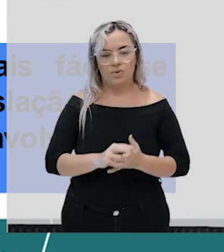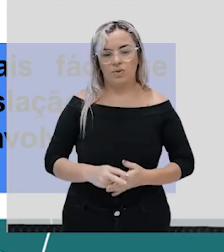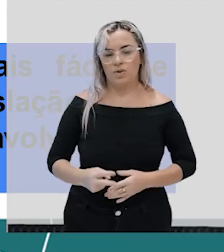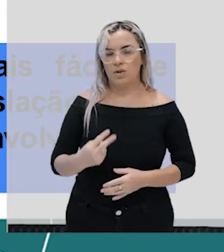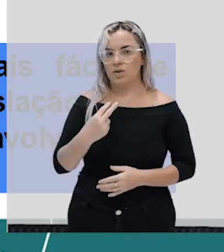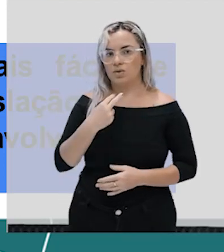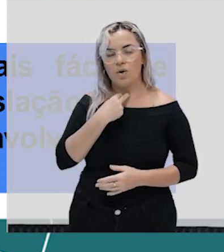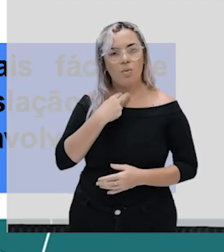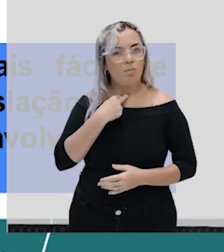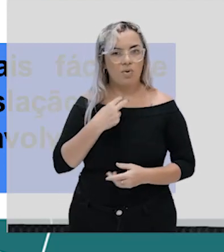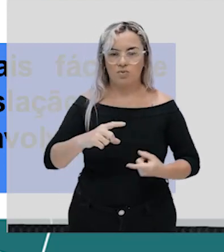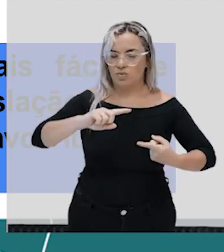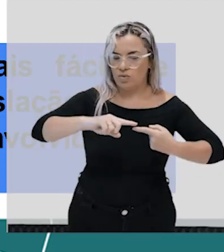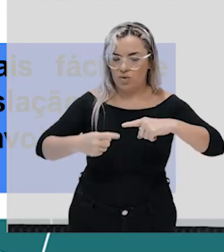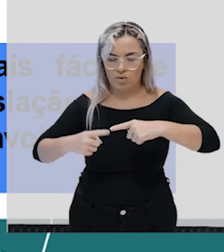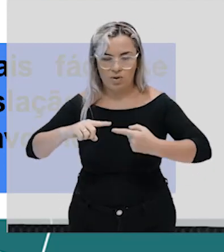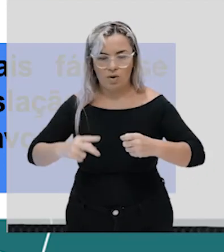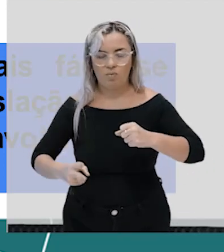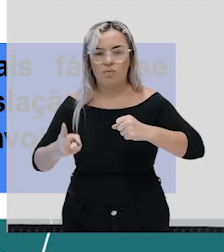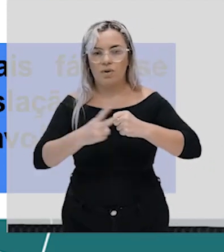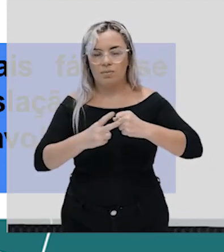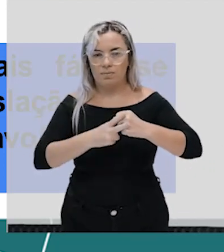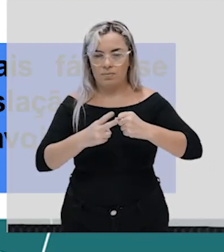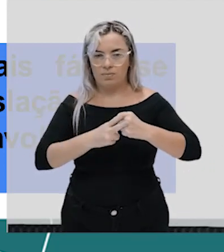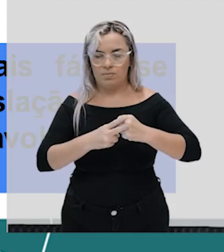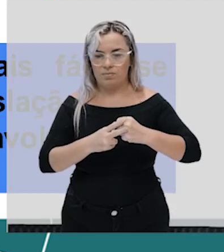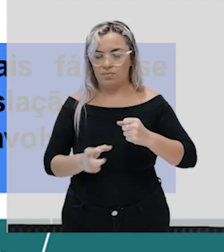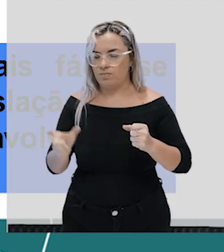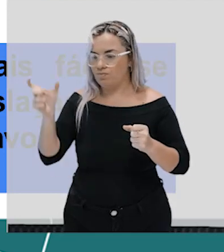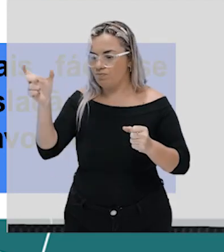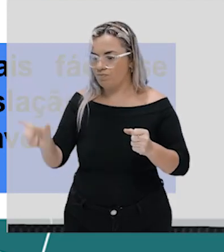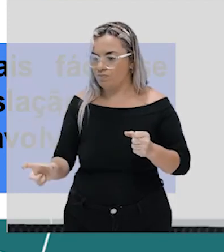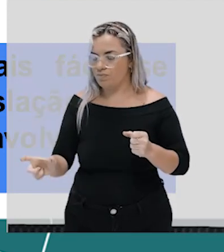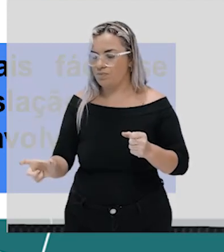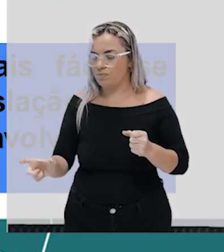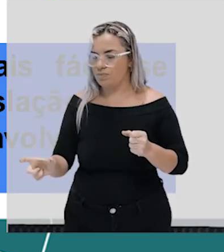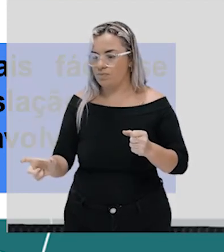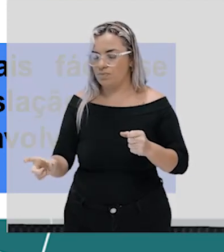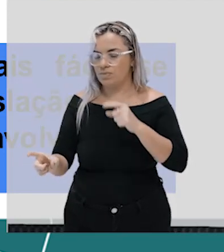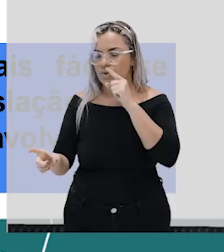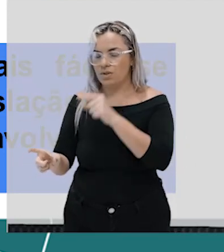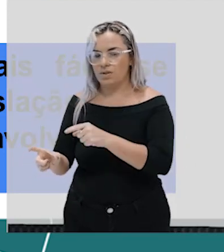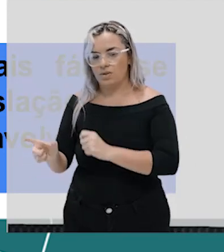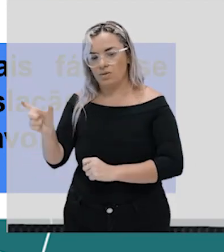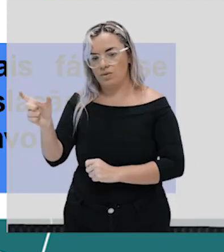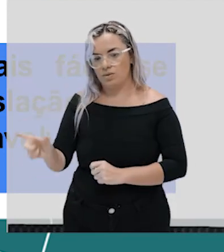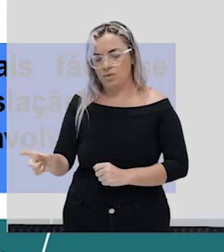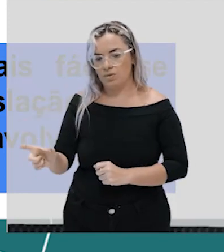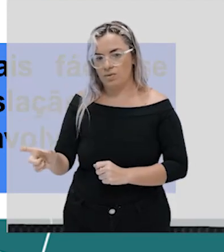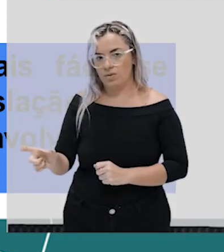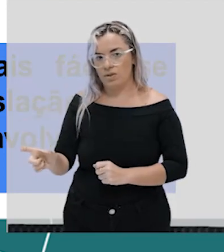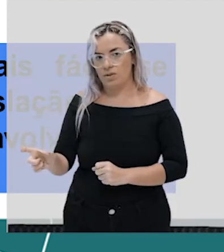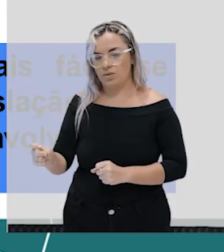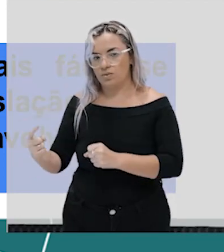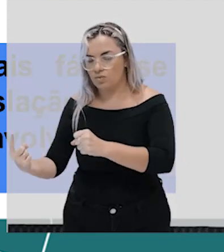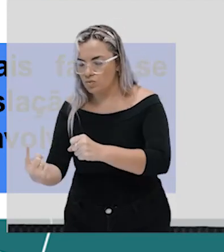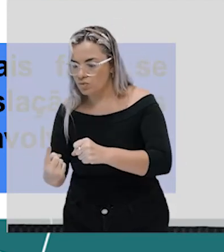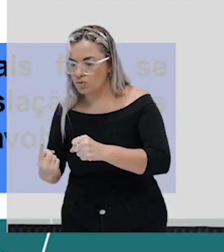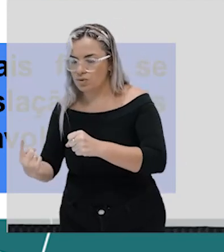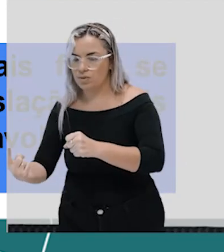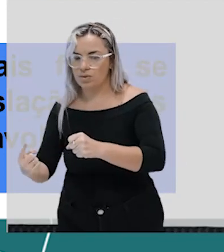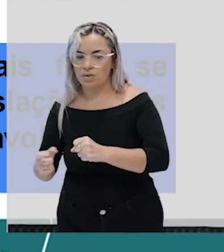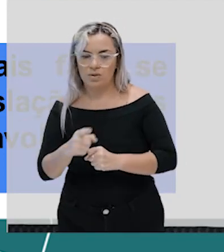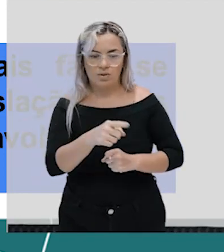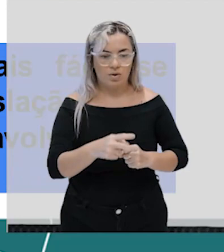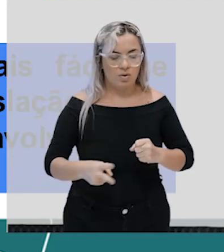posso concordar o verbo com o sujeito se o sujeito está no singular,